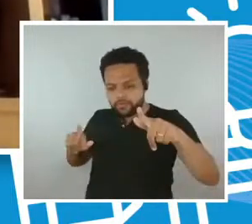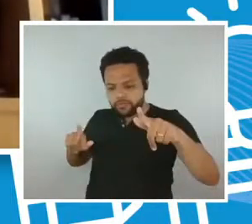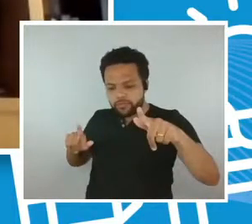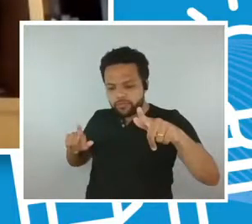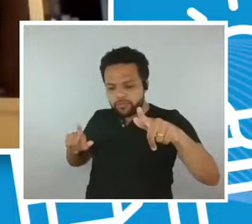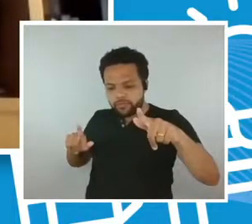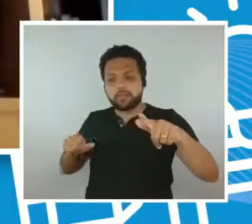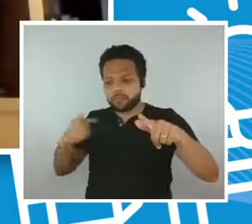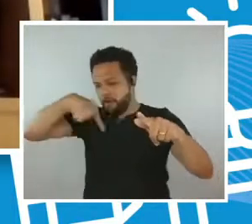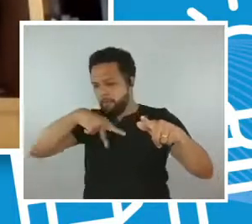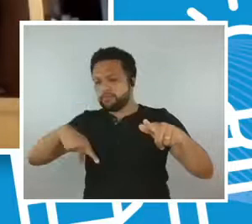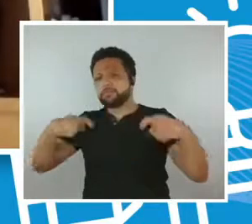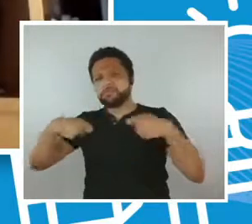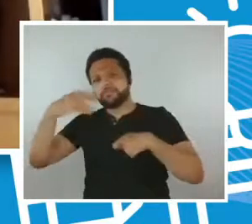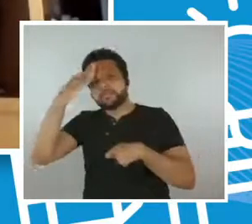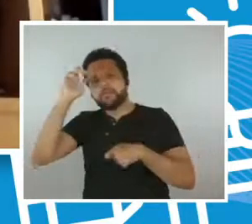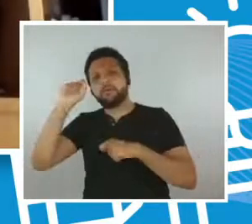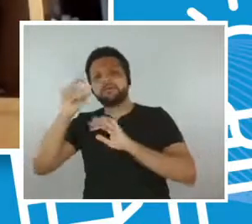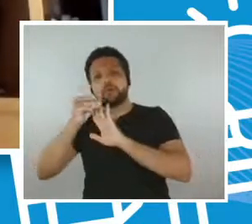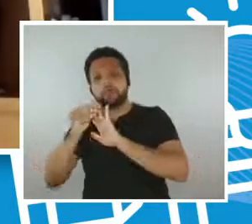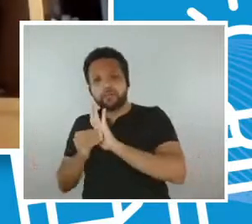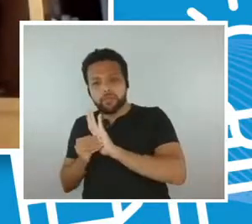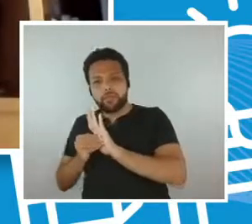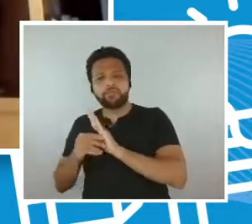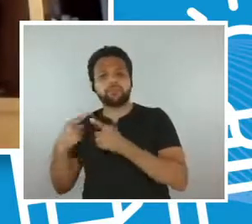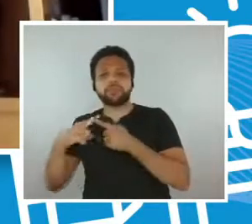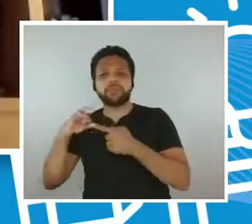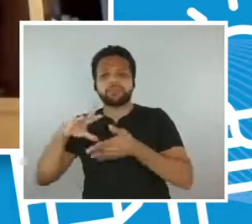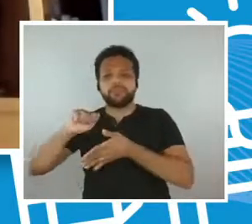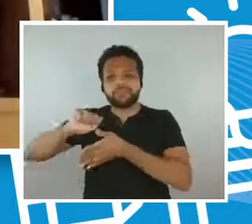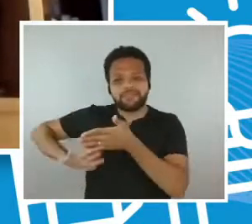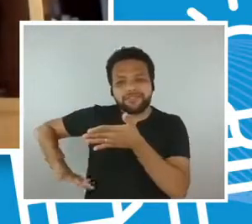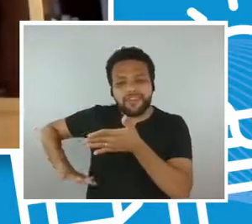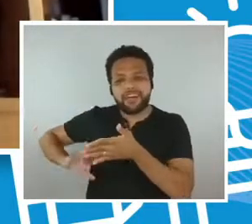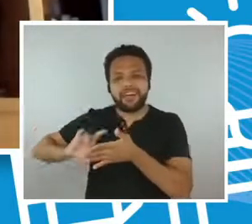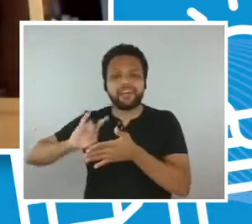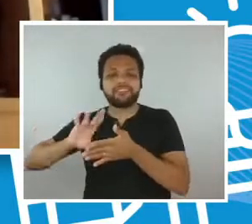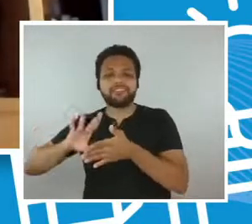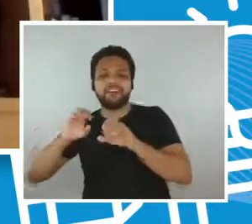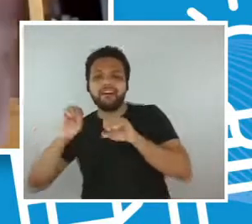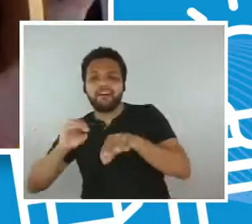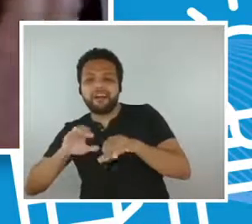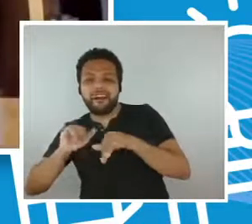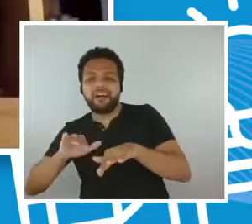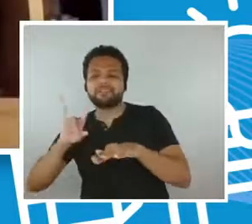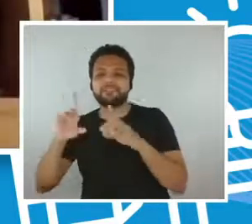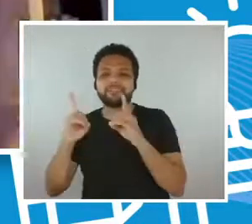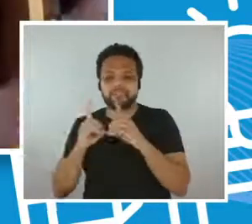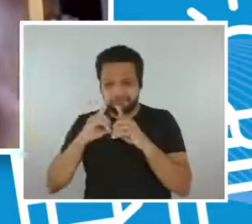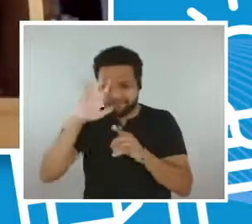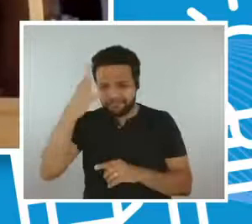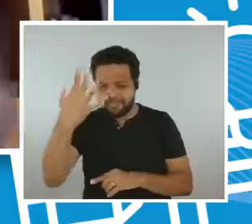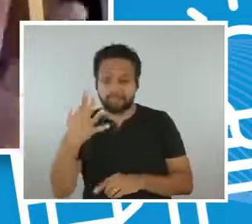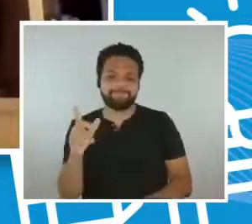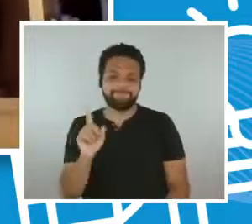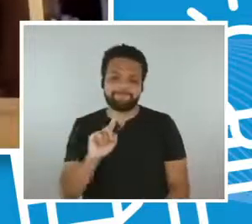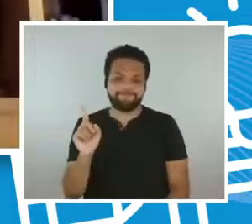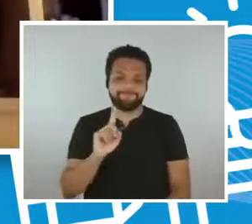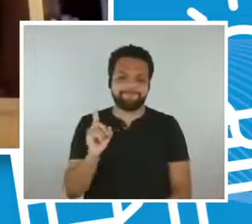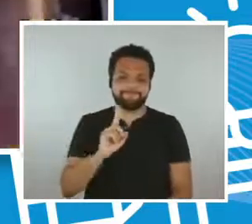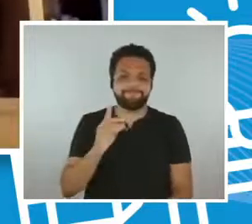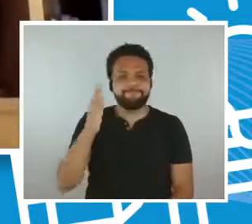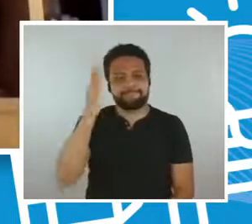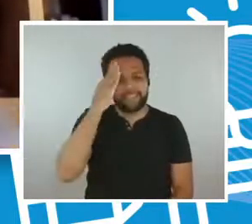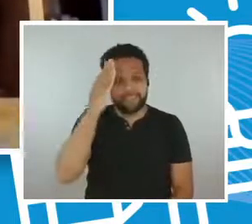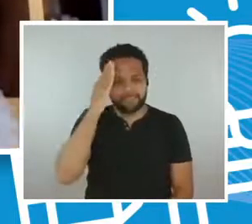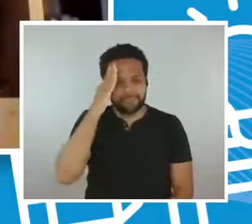porque só atividade, só didática não vão resolver. É um pouco aquela história da Alice,